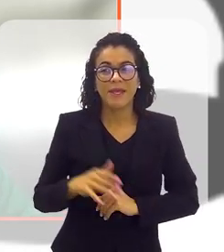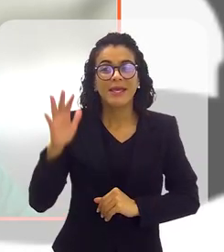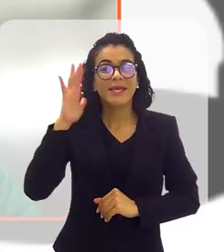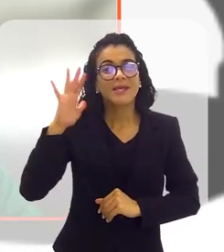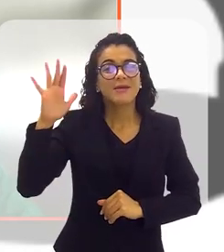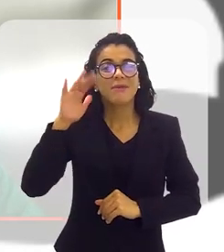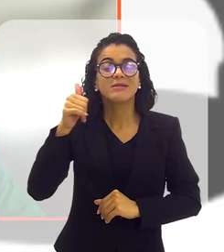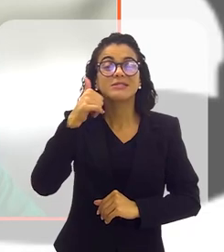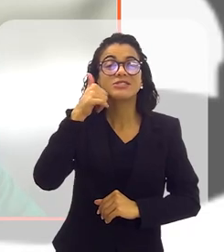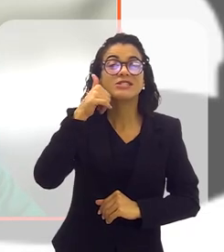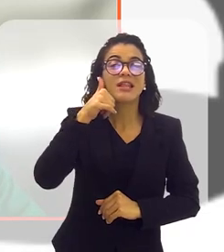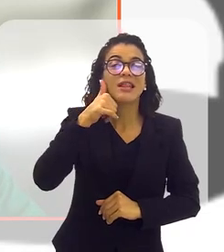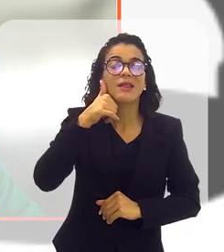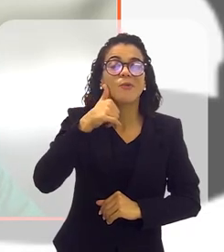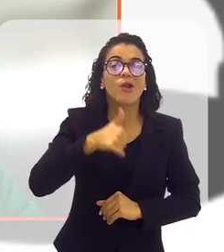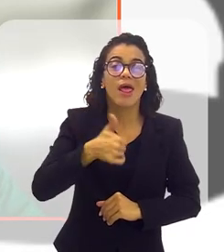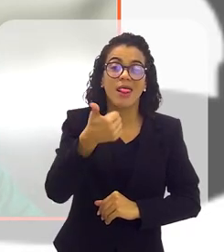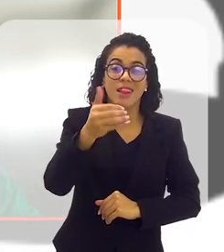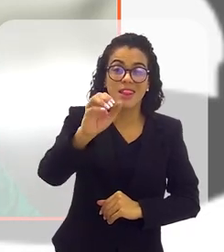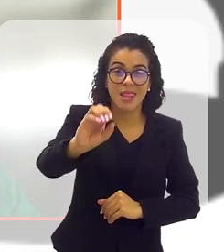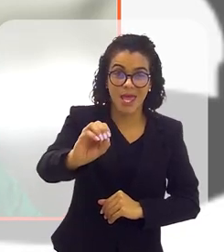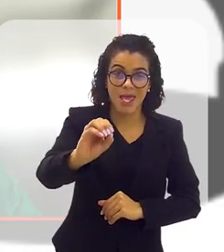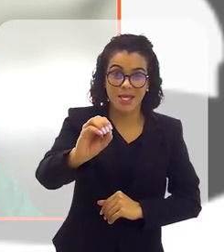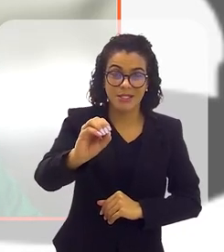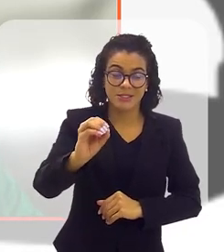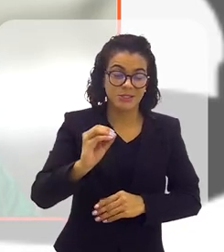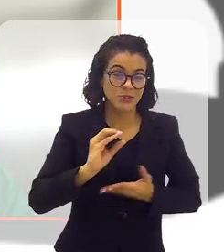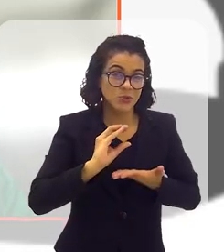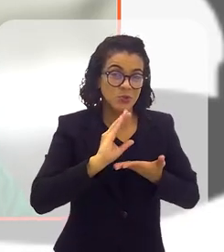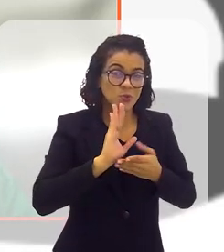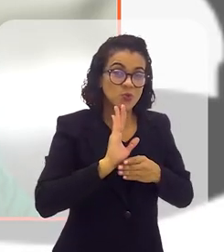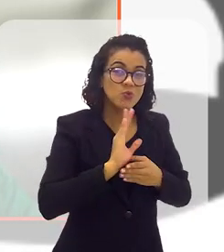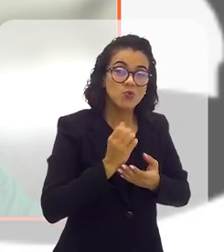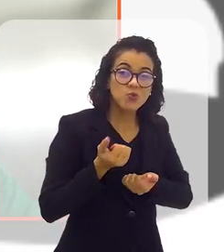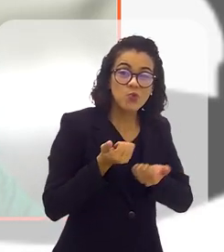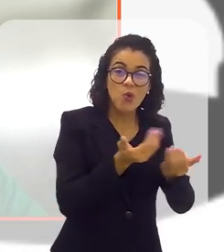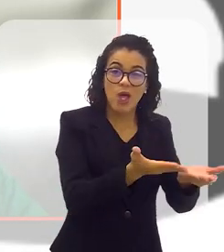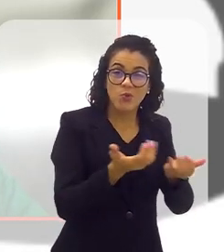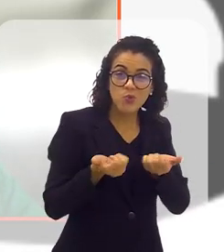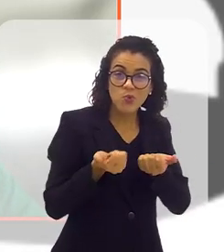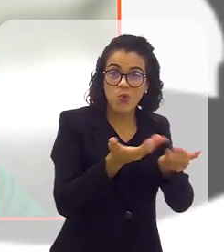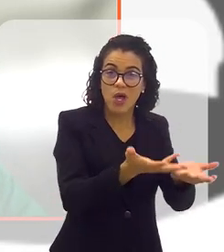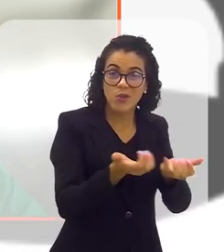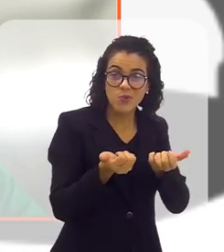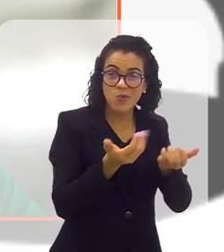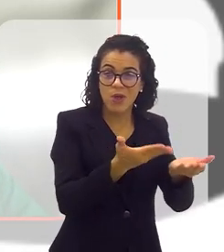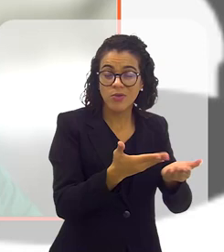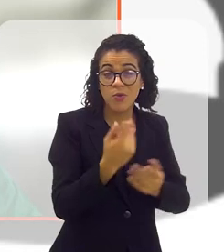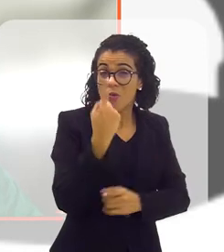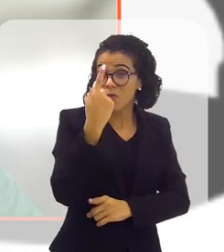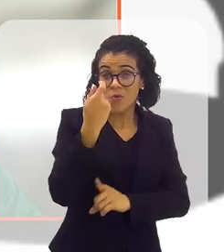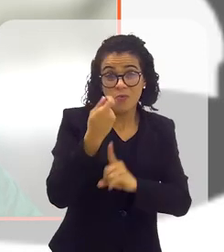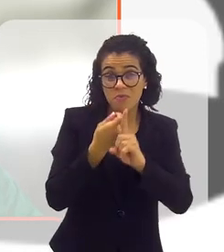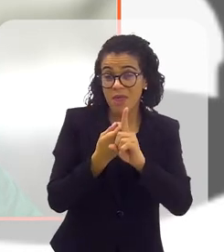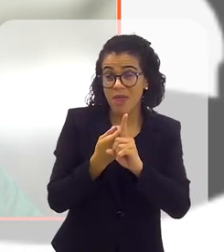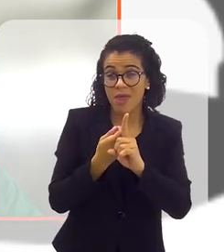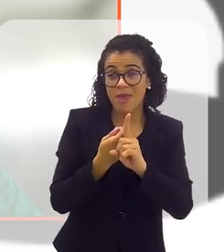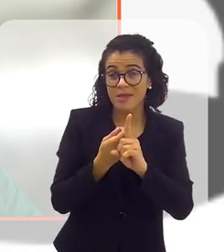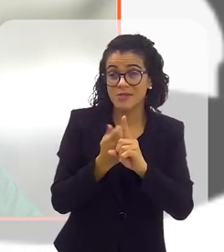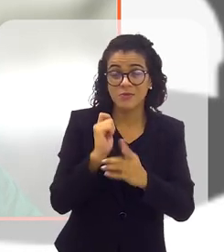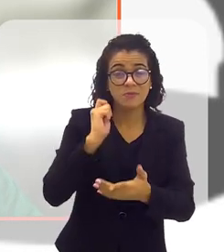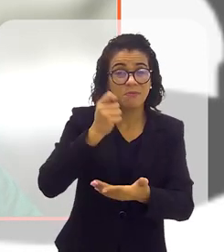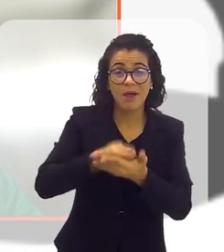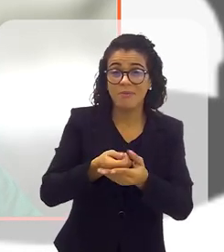conta. Imagina 10 mulheres doando, eu tenho quase um mês